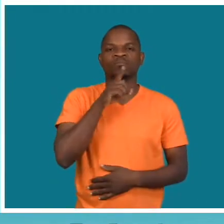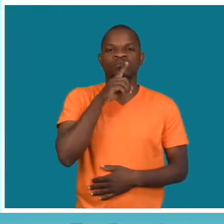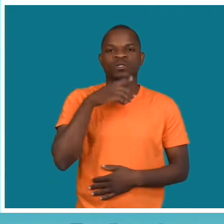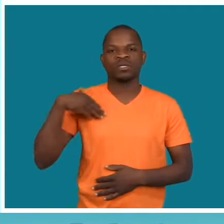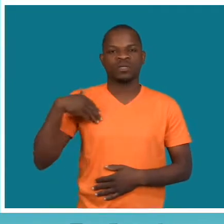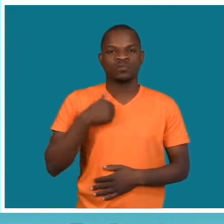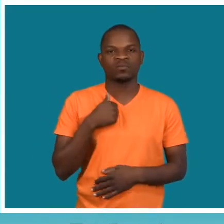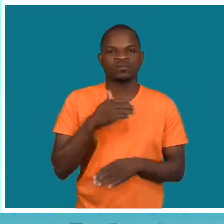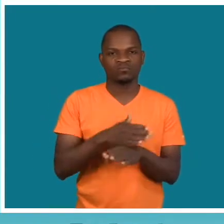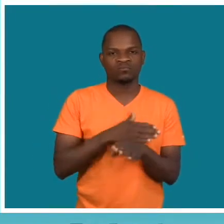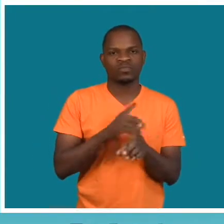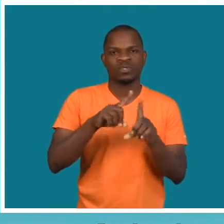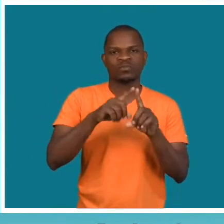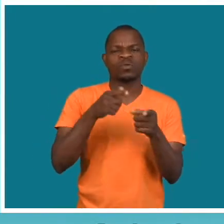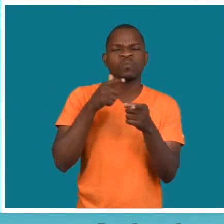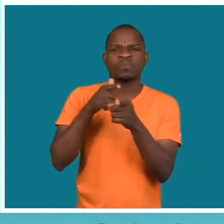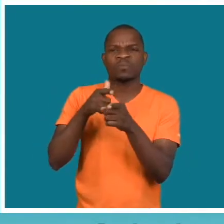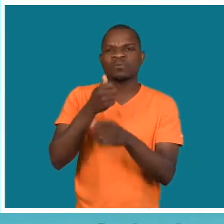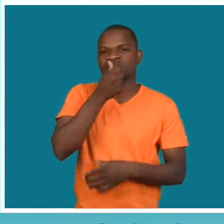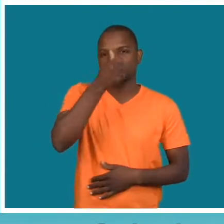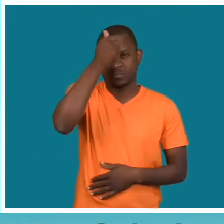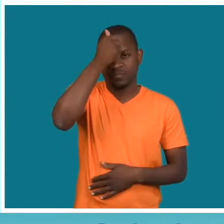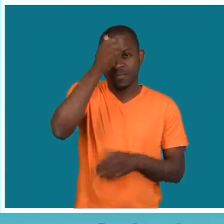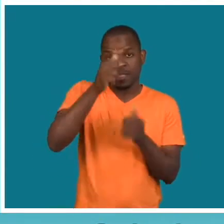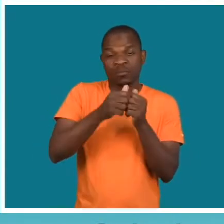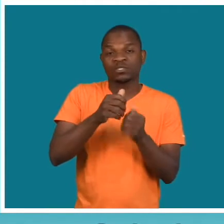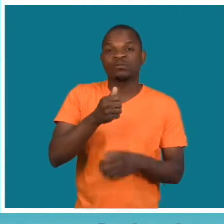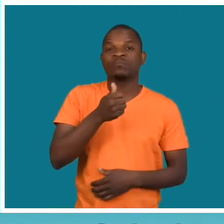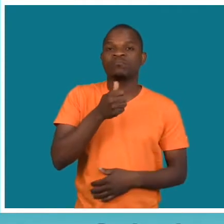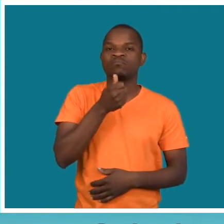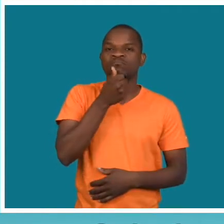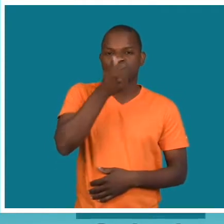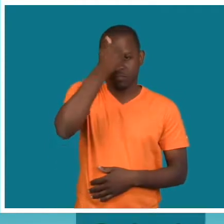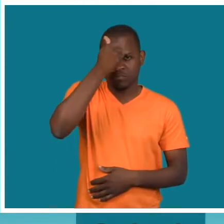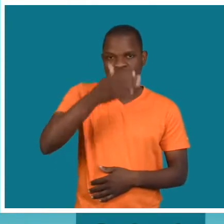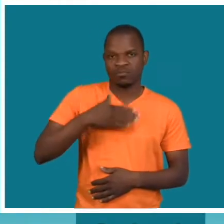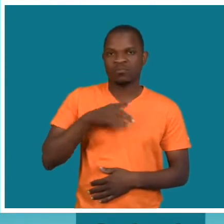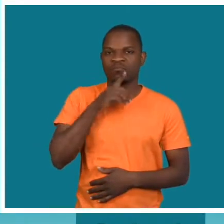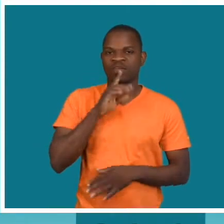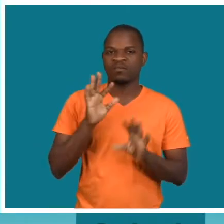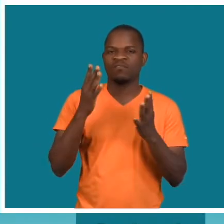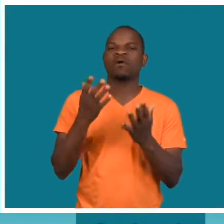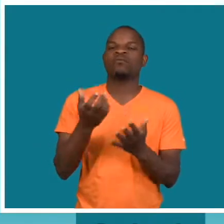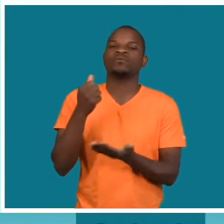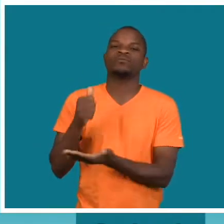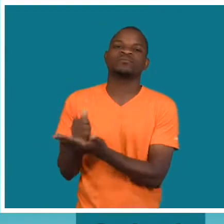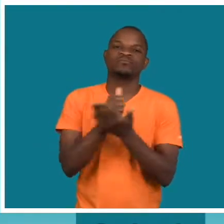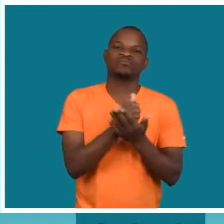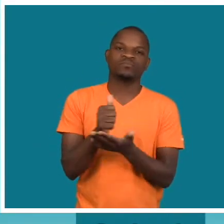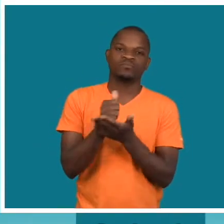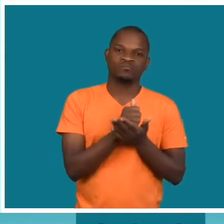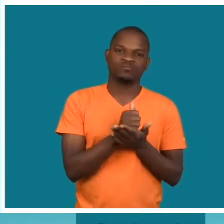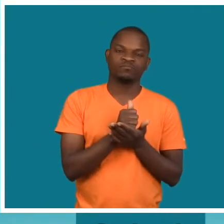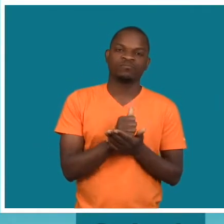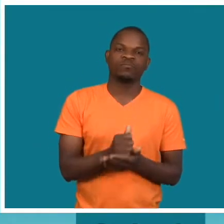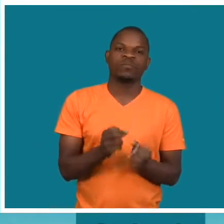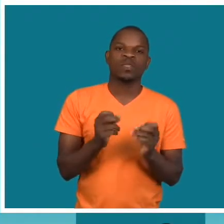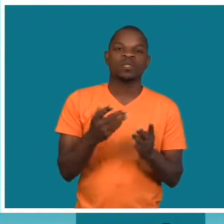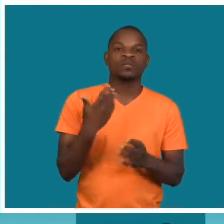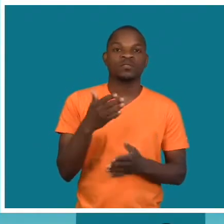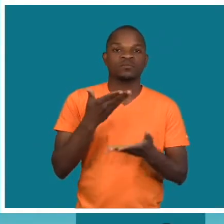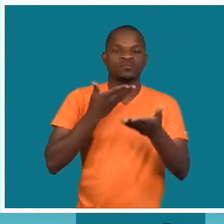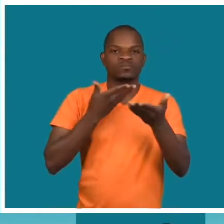pai vai perder a vida em combate. Se ele estivesse, talvez ele estaria atrás desses assuntos, para me dar explicação, como é que eu tenho que sobreviver, como é que eu tenho que viver nesta situação.